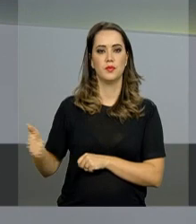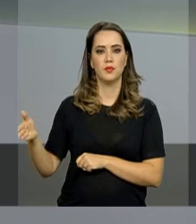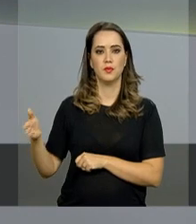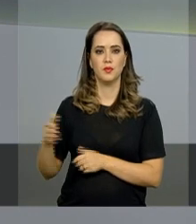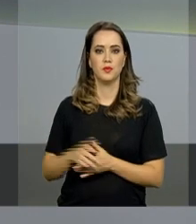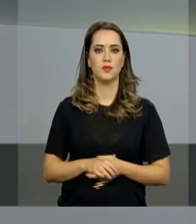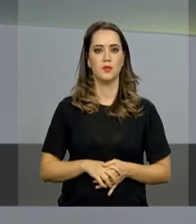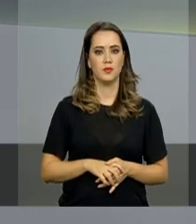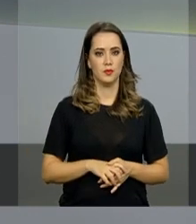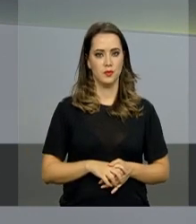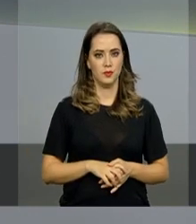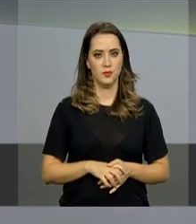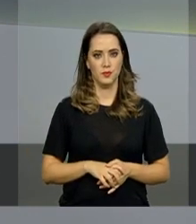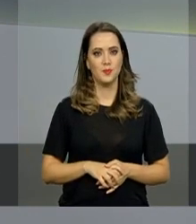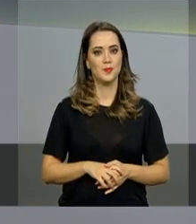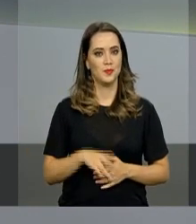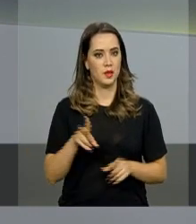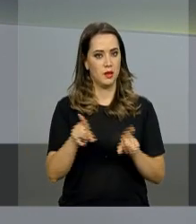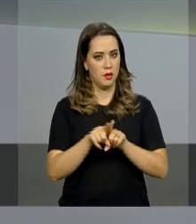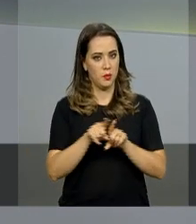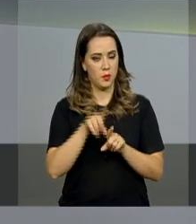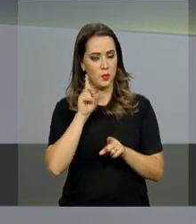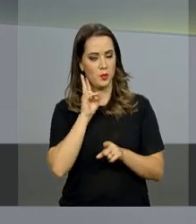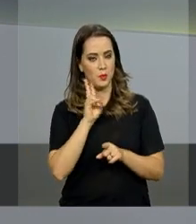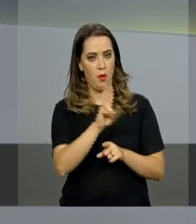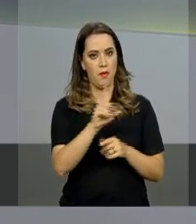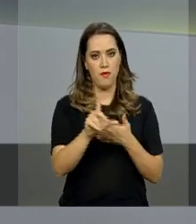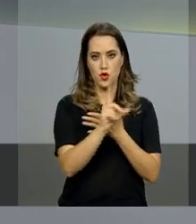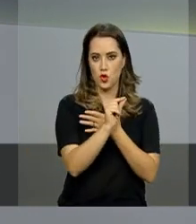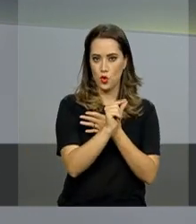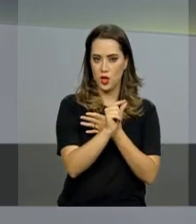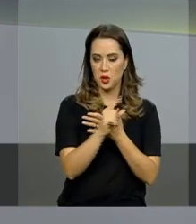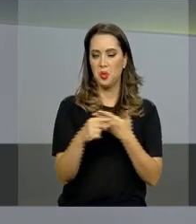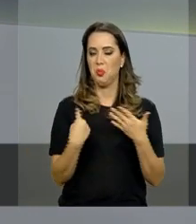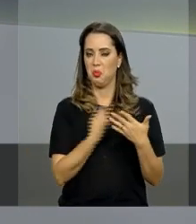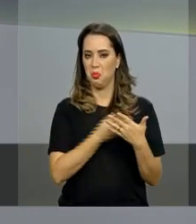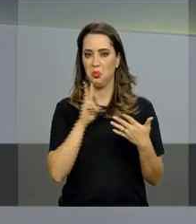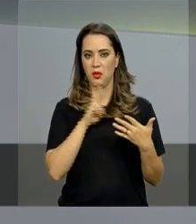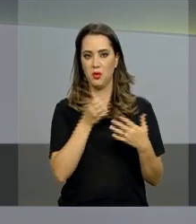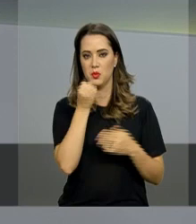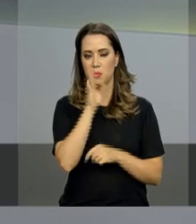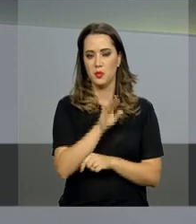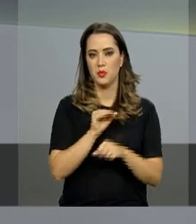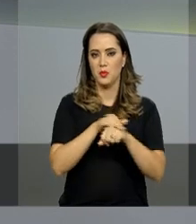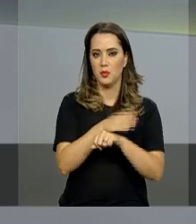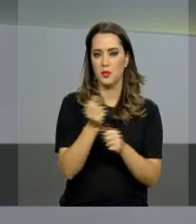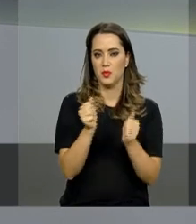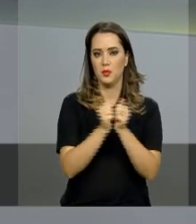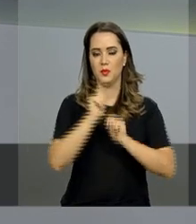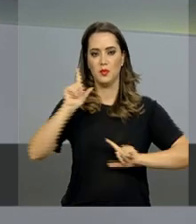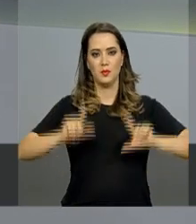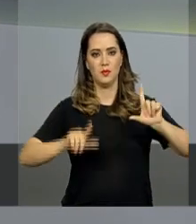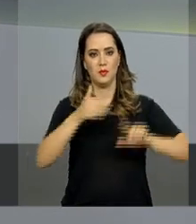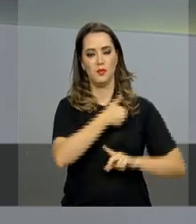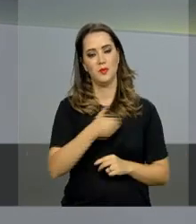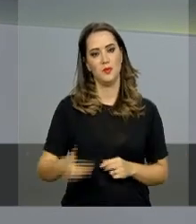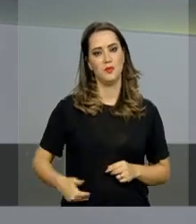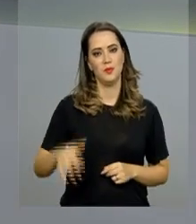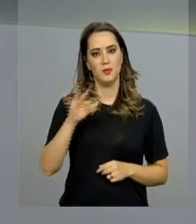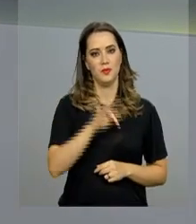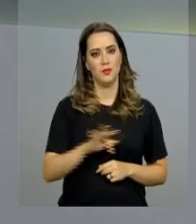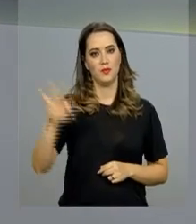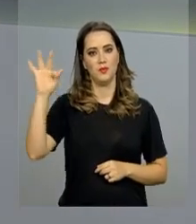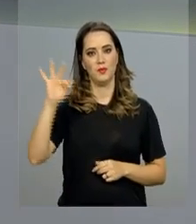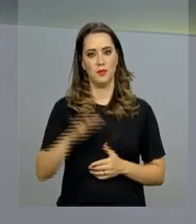disponíveis em nosso canal no youtube acesse também o nosso perfil no twitter uma boa noite pra você continue com a gente aqui na